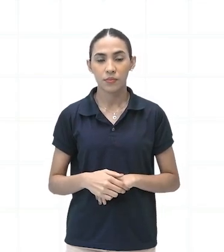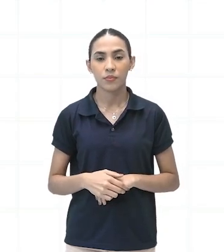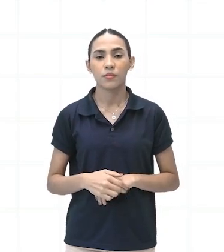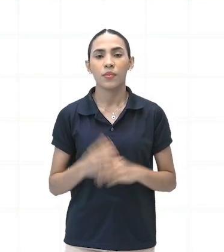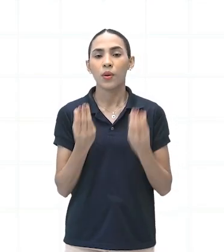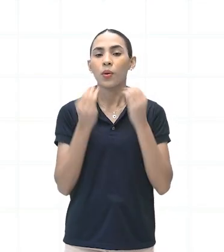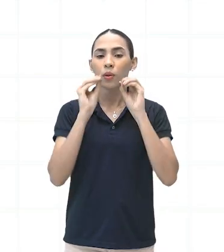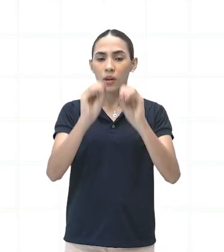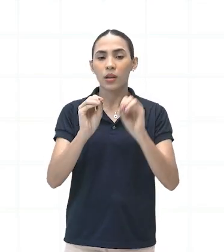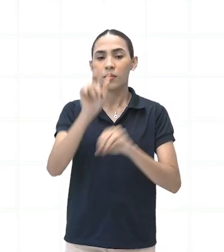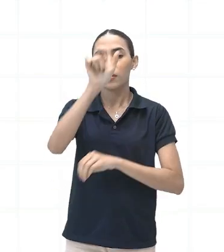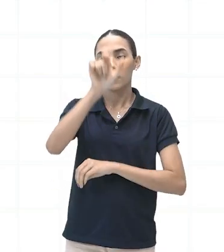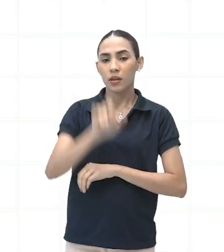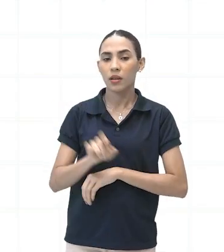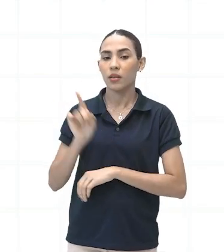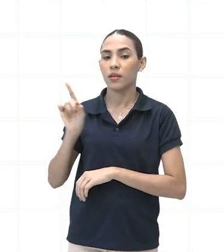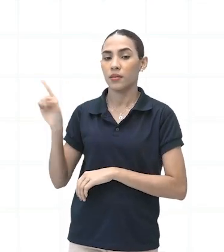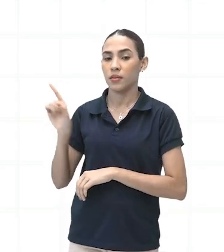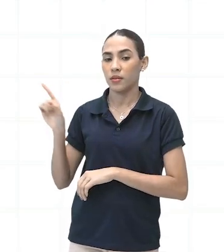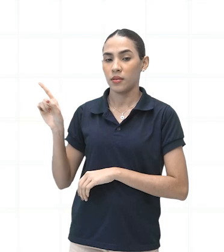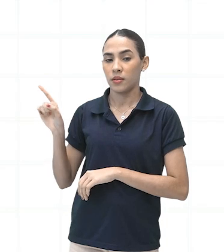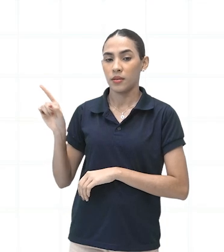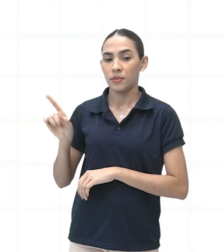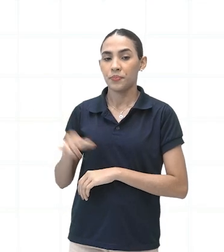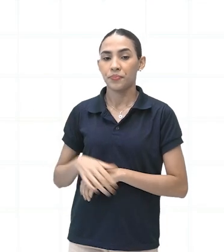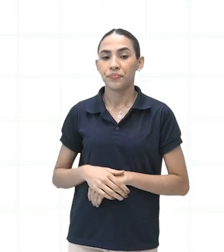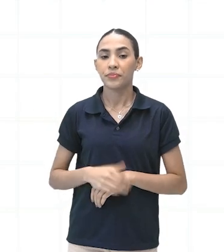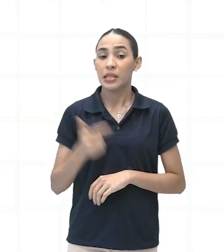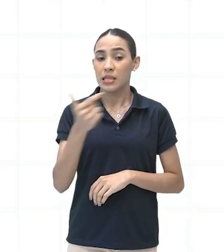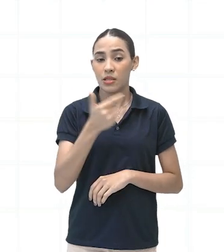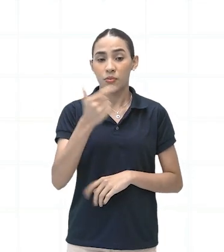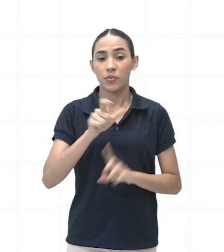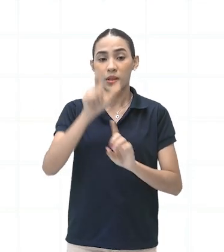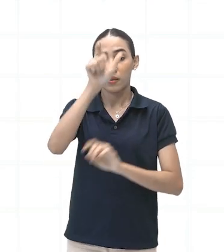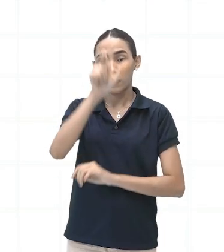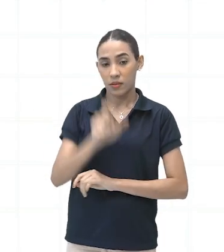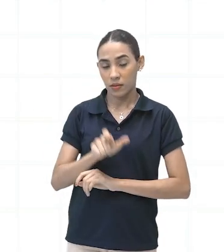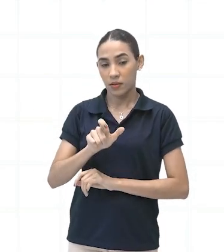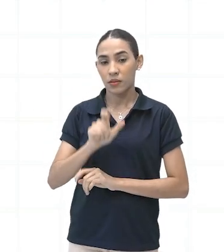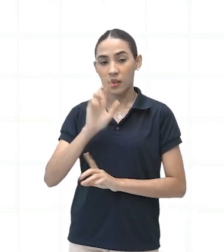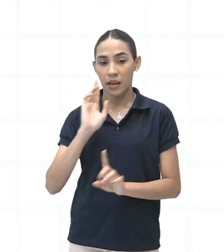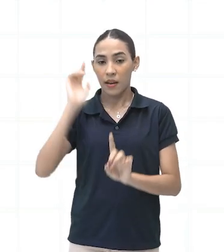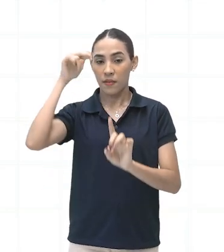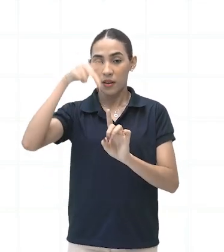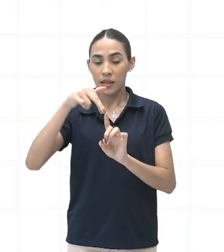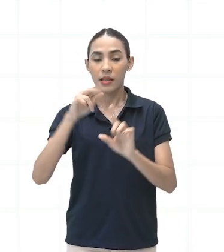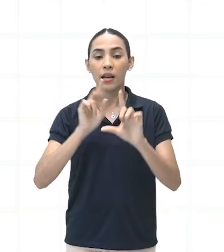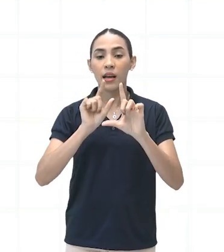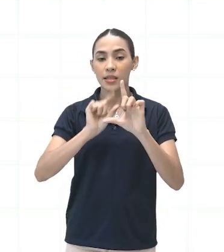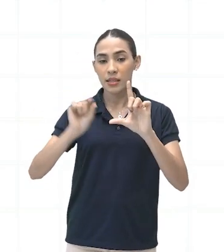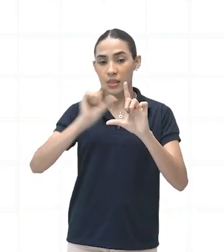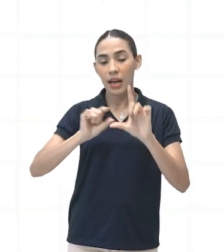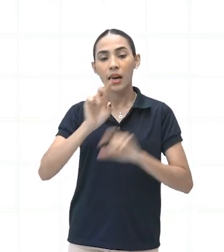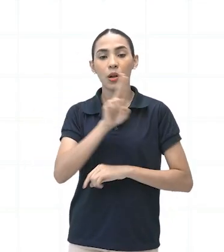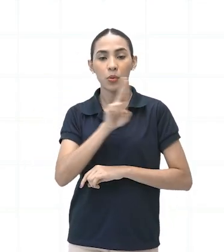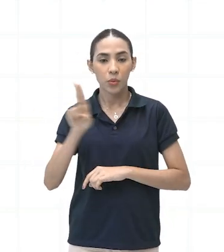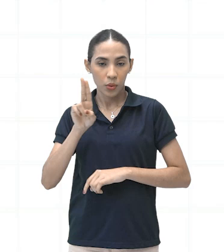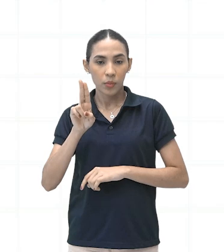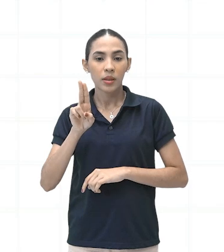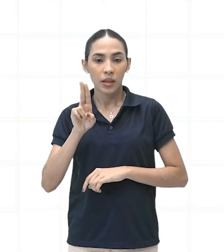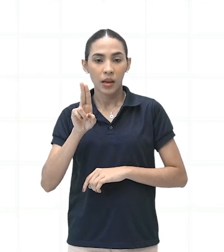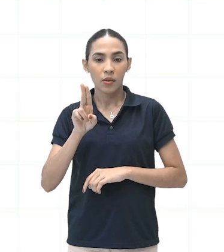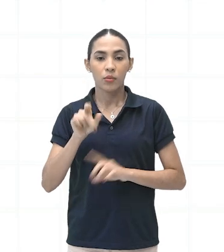nós colocamos ele aqui na nossa segunda coluna, que corresponde ao sintagma, certo? O nominal,